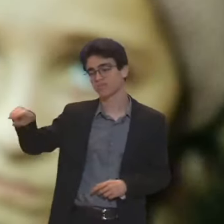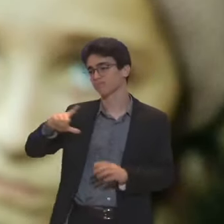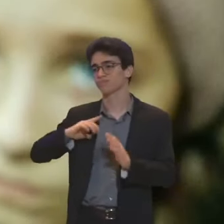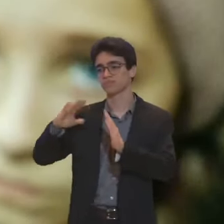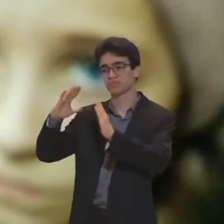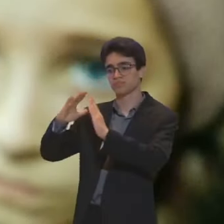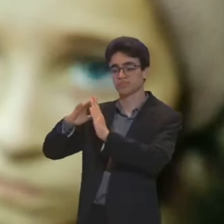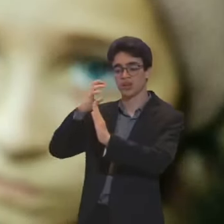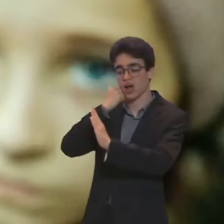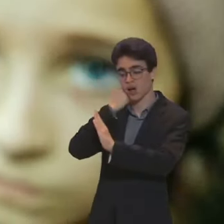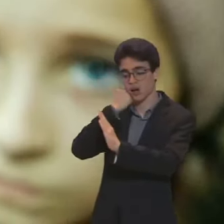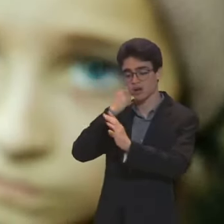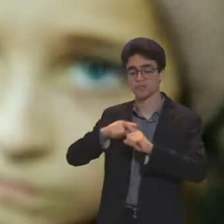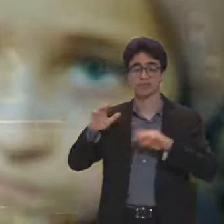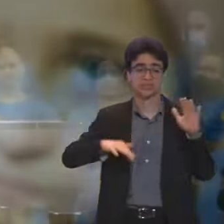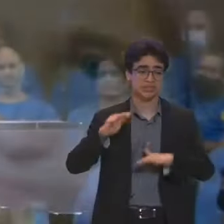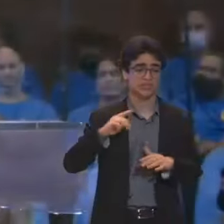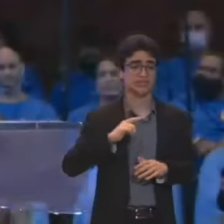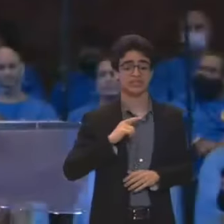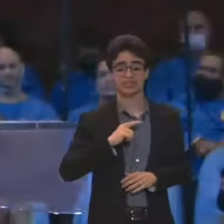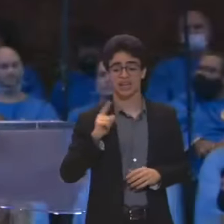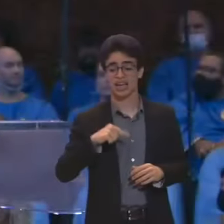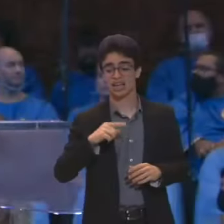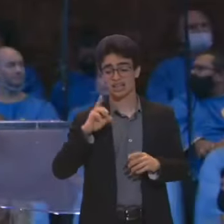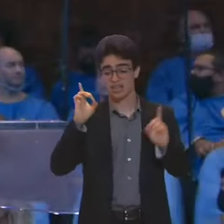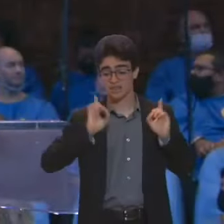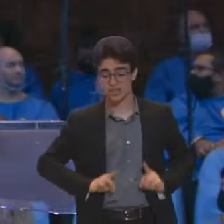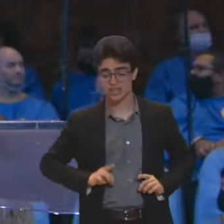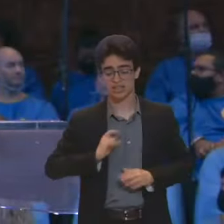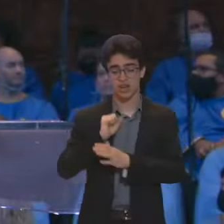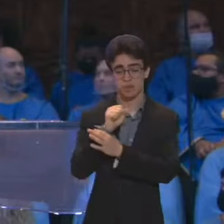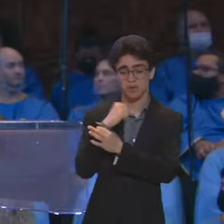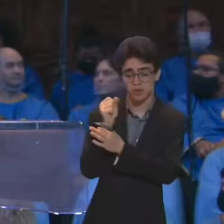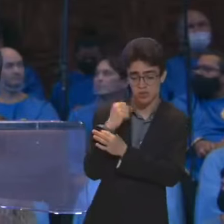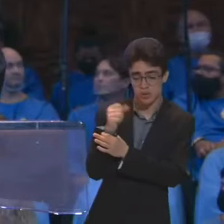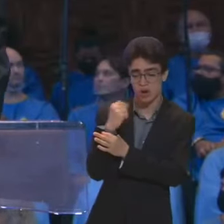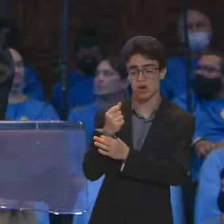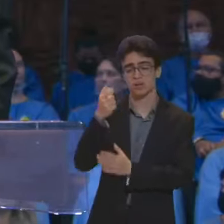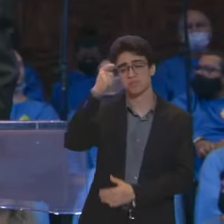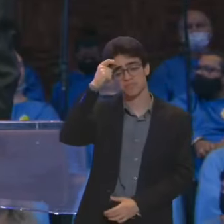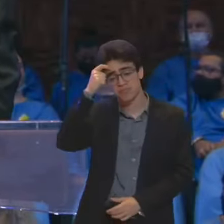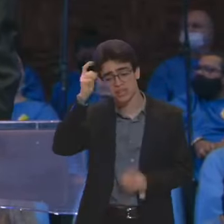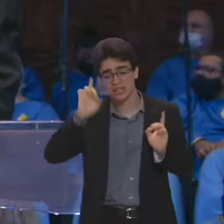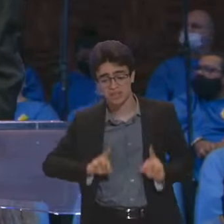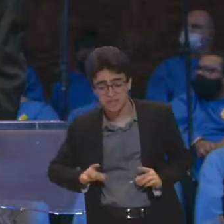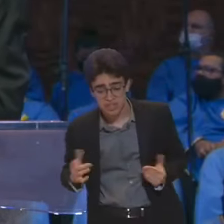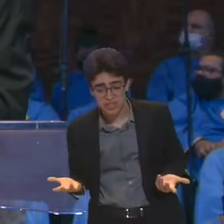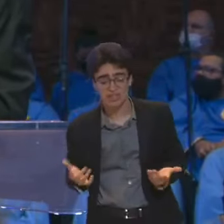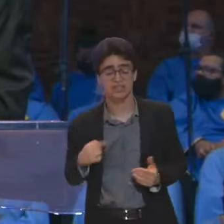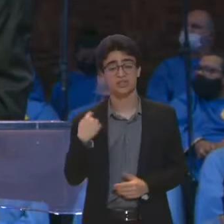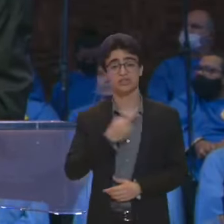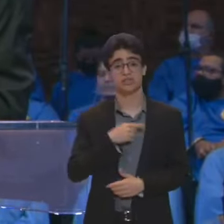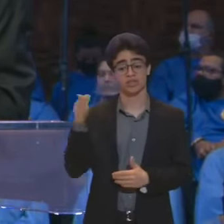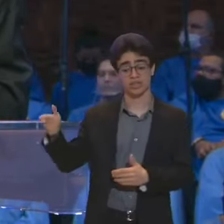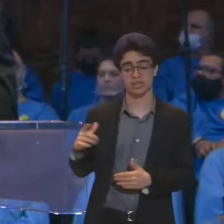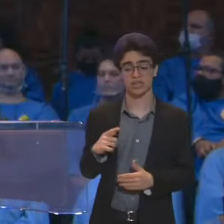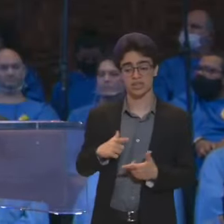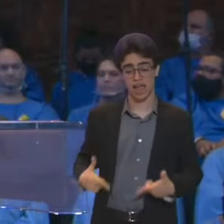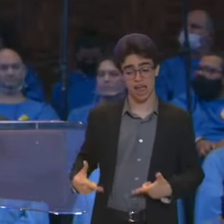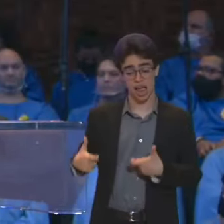metade deles tem problemas de deficiência motora, mental. E nós estávamos lá, e quando a guerra